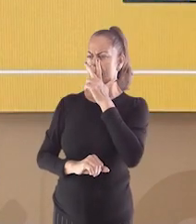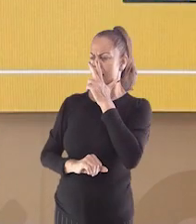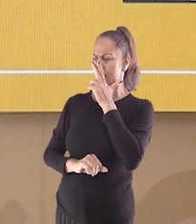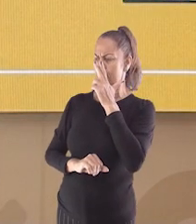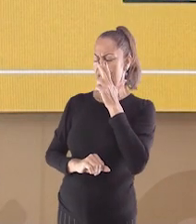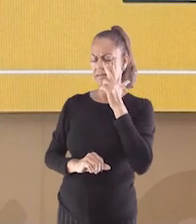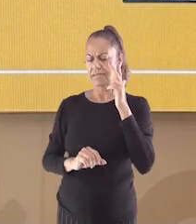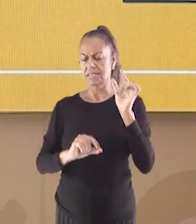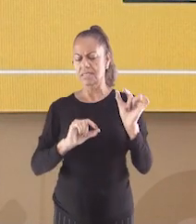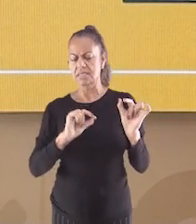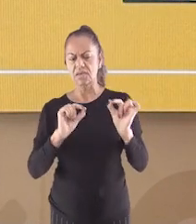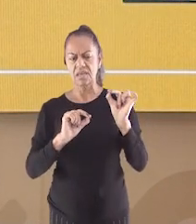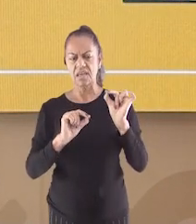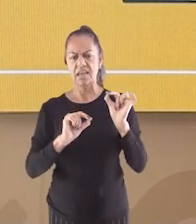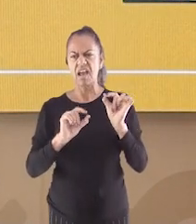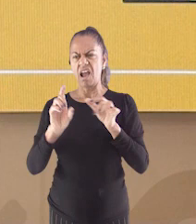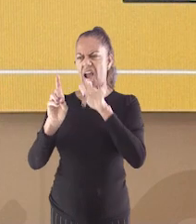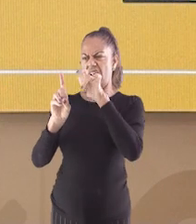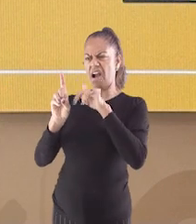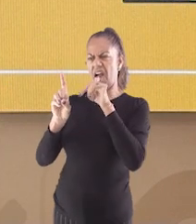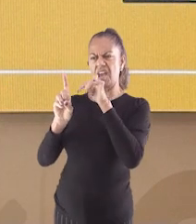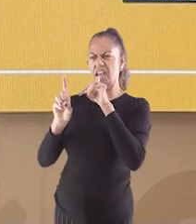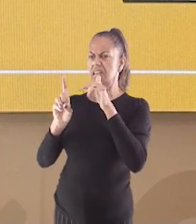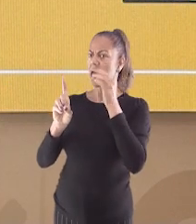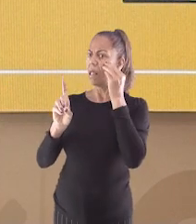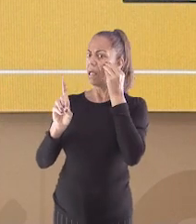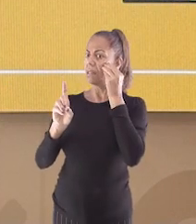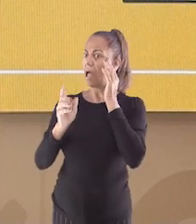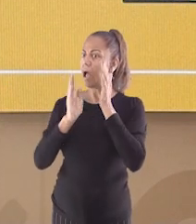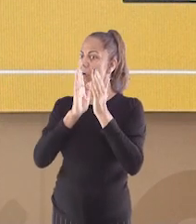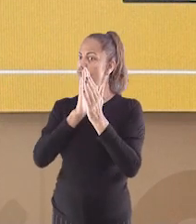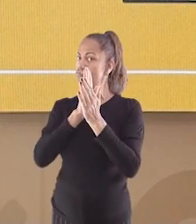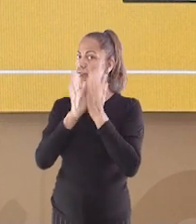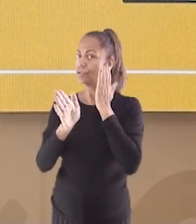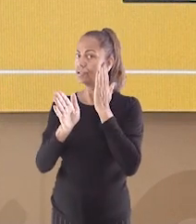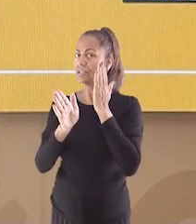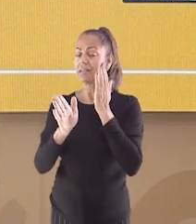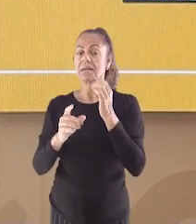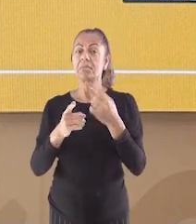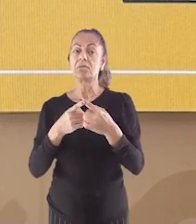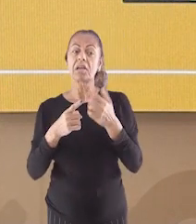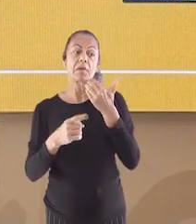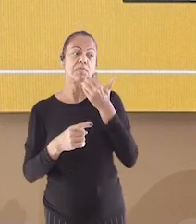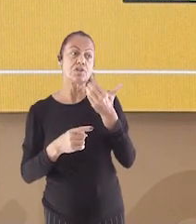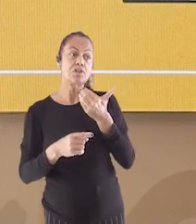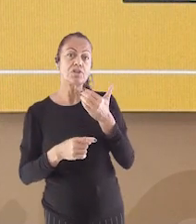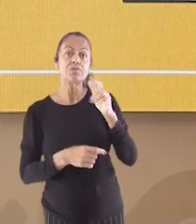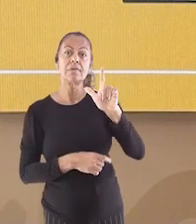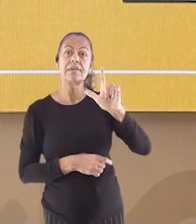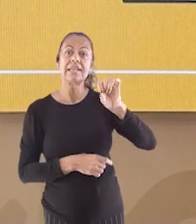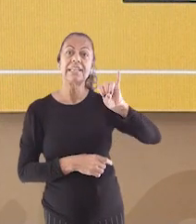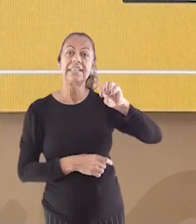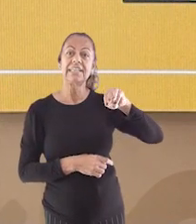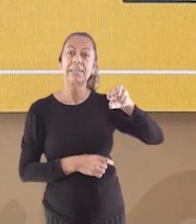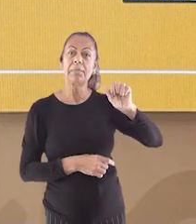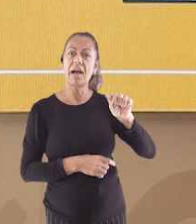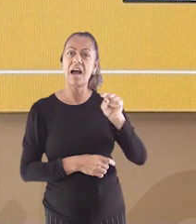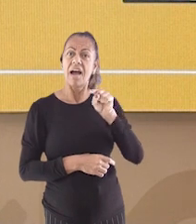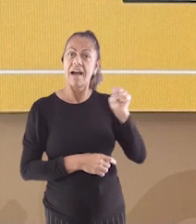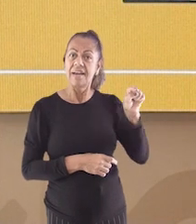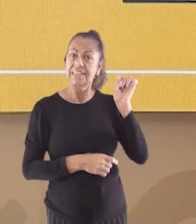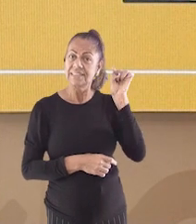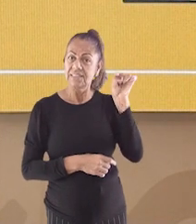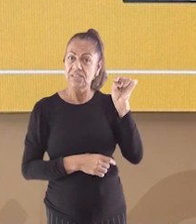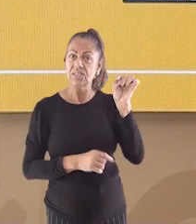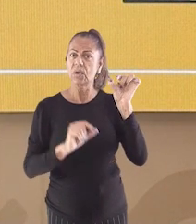Parece que H está tentando fugir. Porque ele pergunta se seu amigo, o Ed, ele trouxe uma lima, que é uma